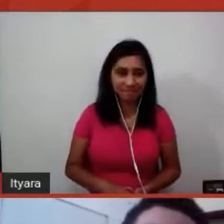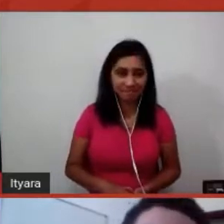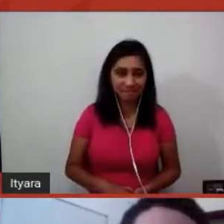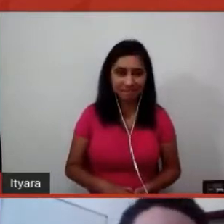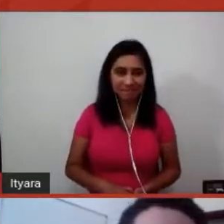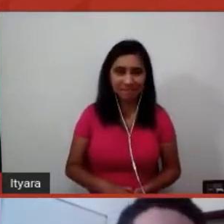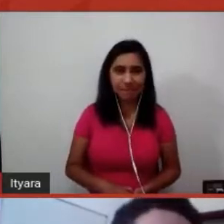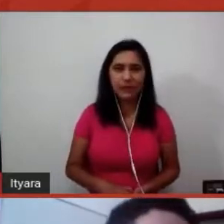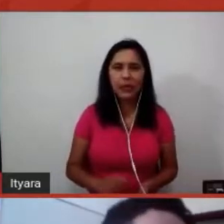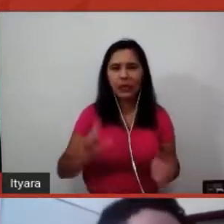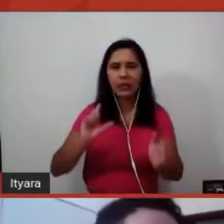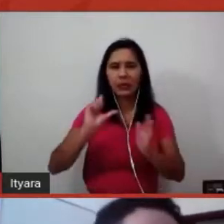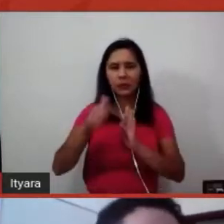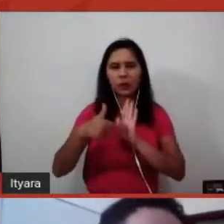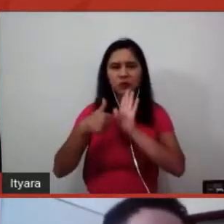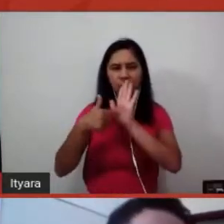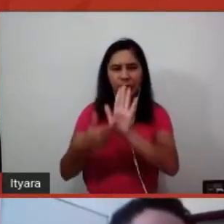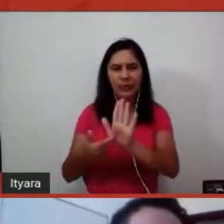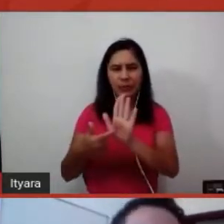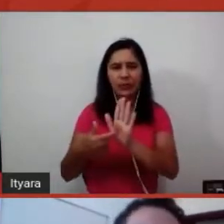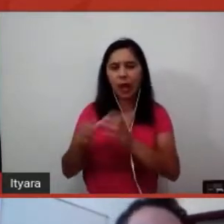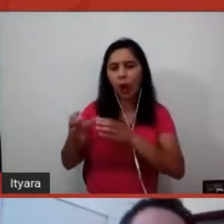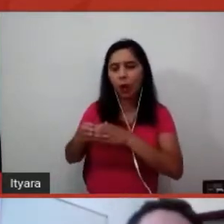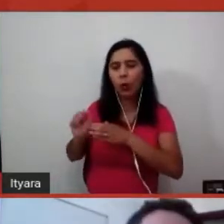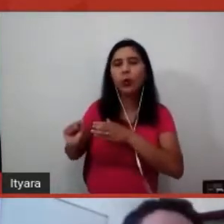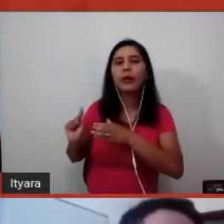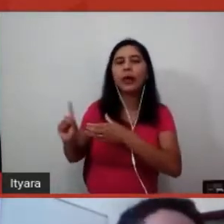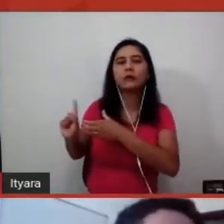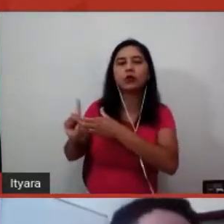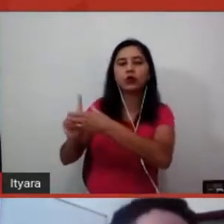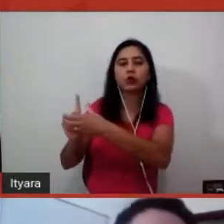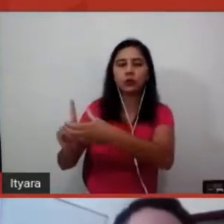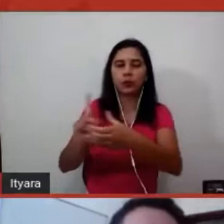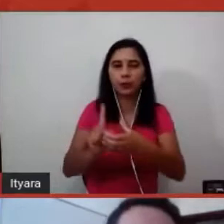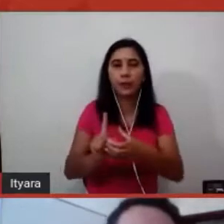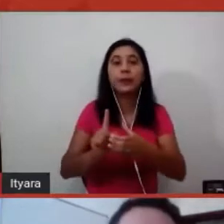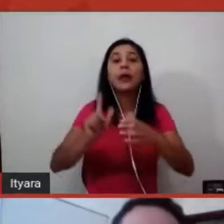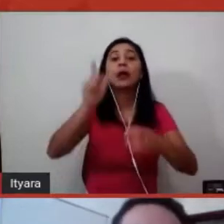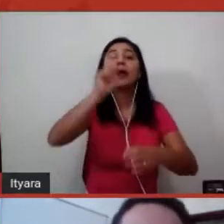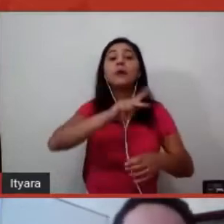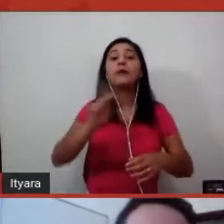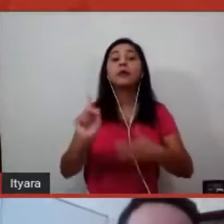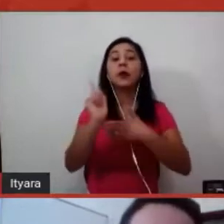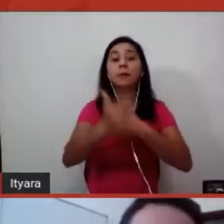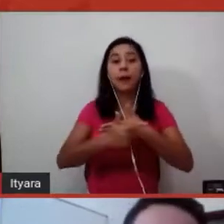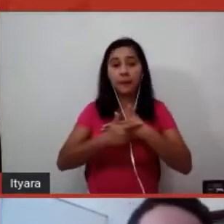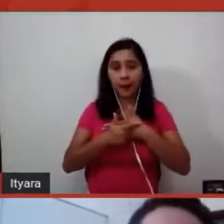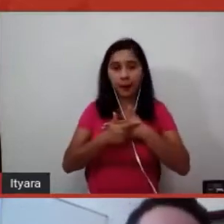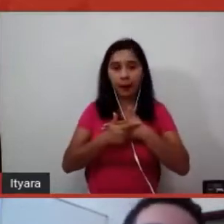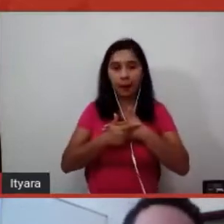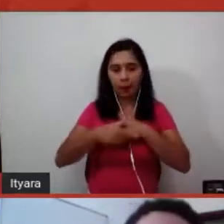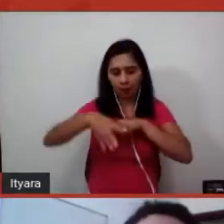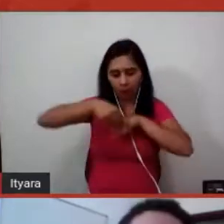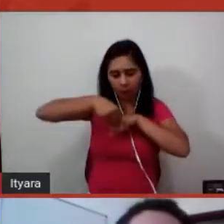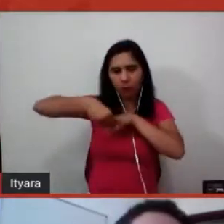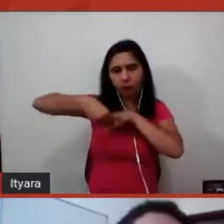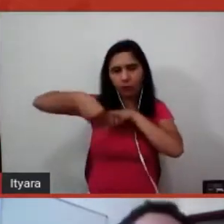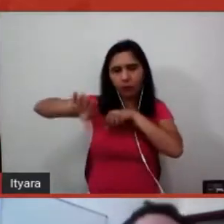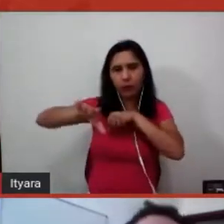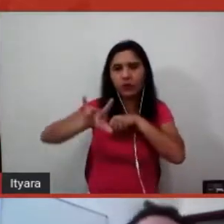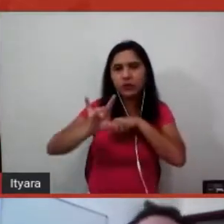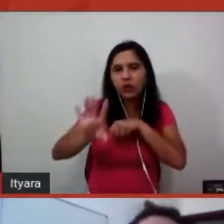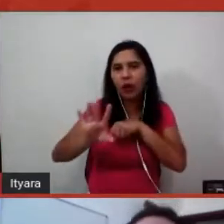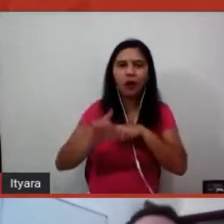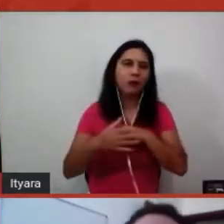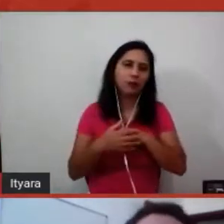Daqui a pouco apresento os facilitadores dos pequenos grupos. E aí o papel do professor, ele não é um transmissor de conhecimento, porque o conhecimento deve